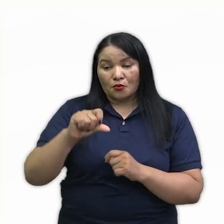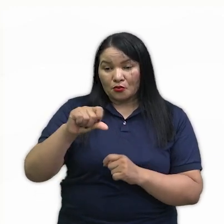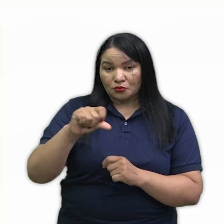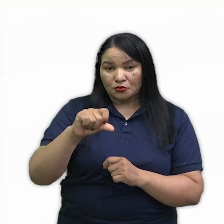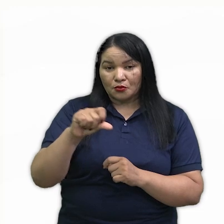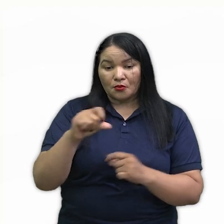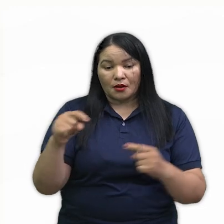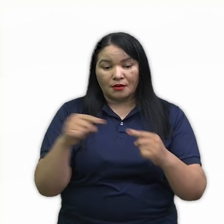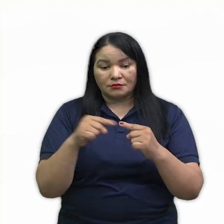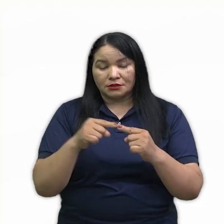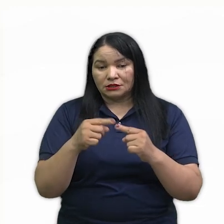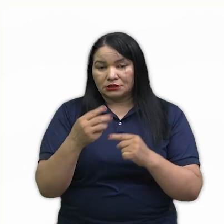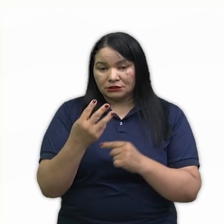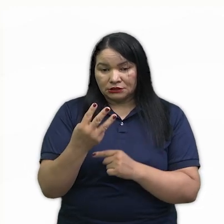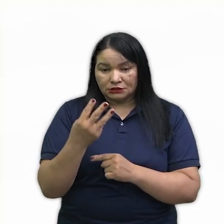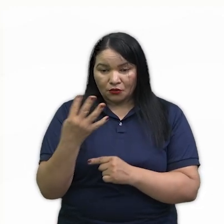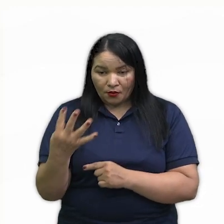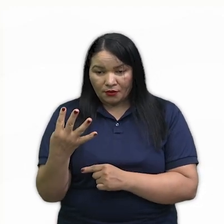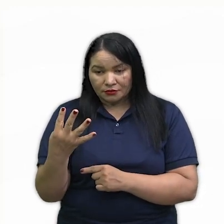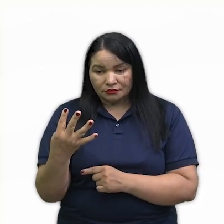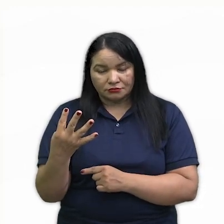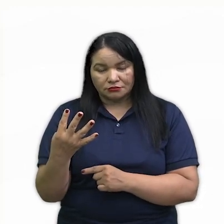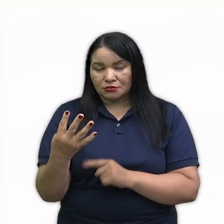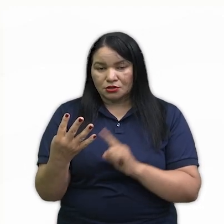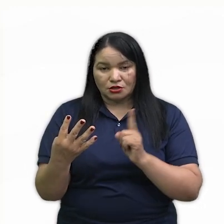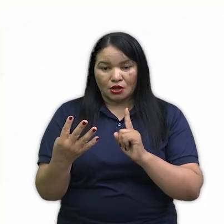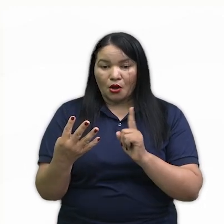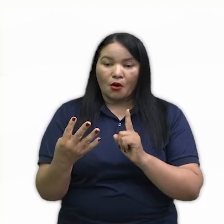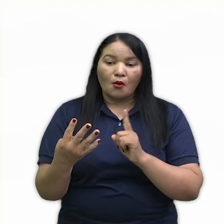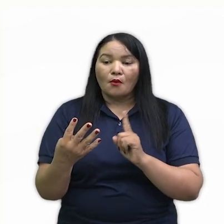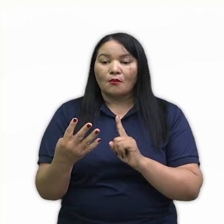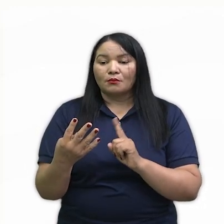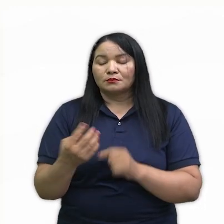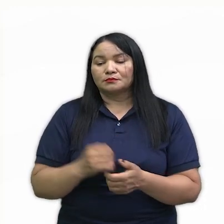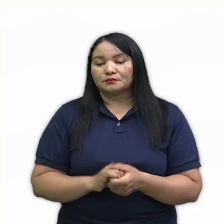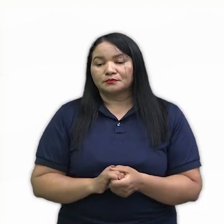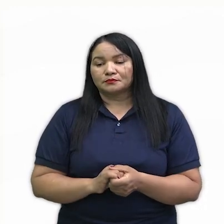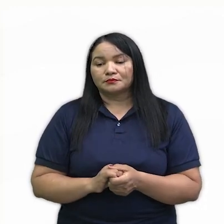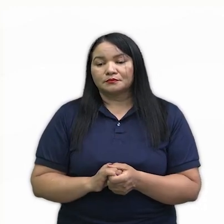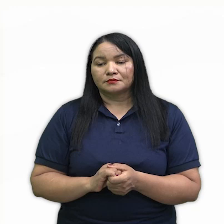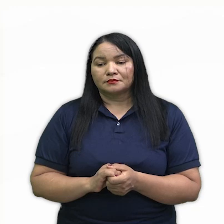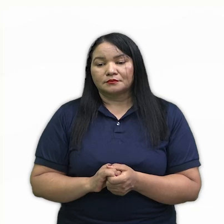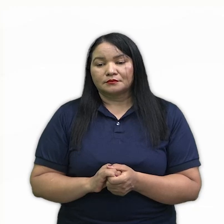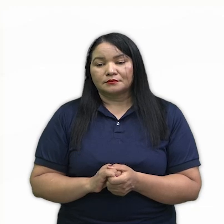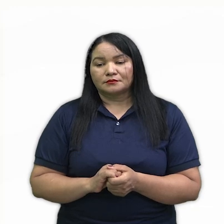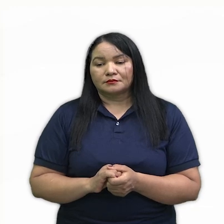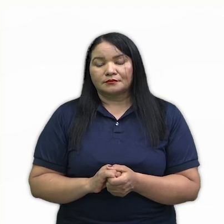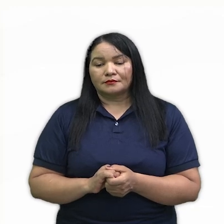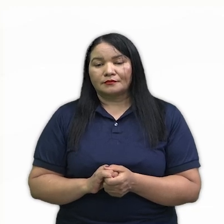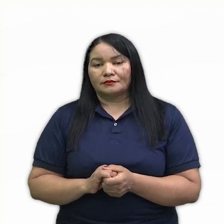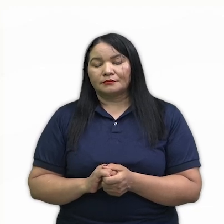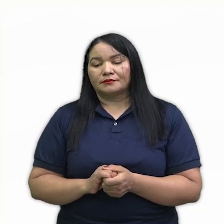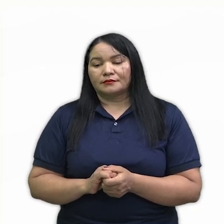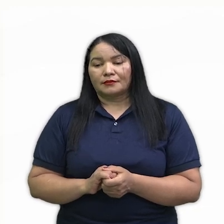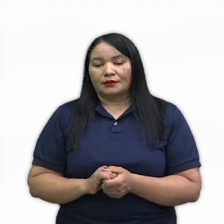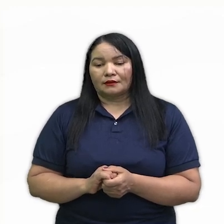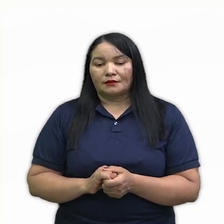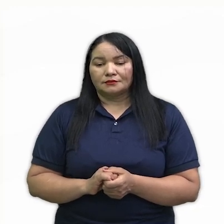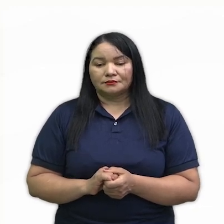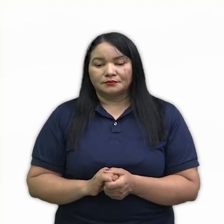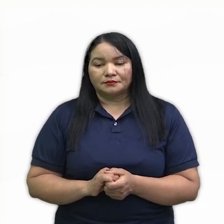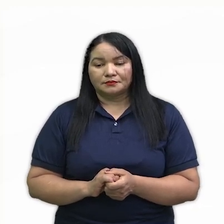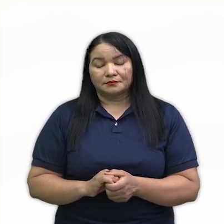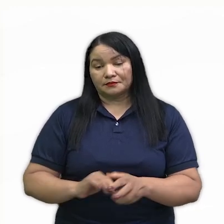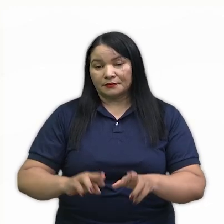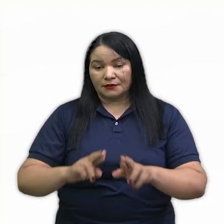a 34. E isso não é verdade, né? Porque o 34, na verdade, é o décimo termo.